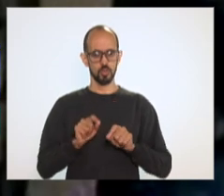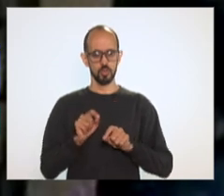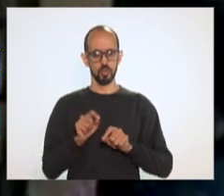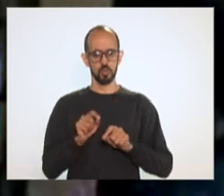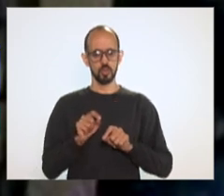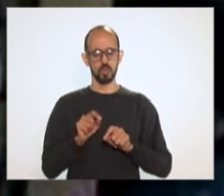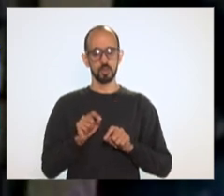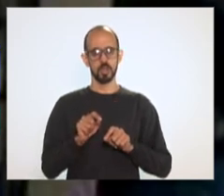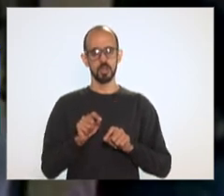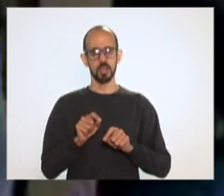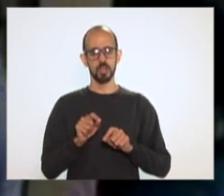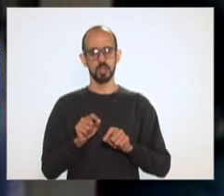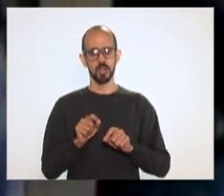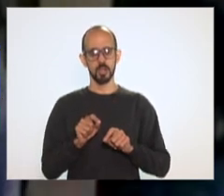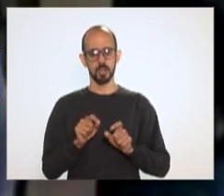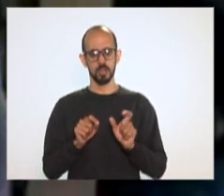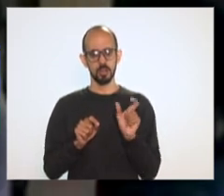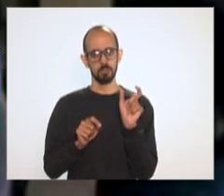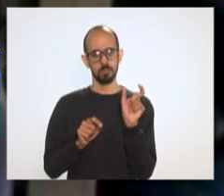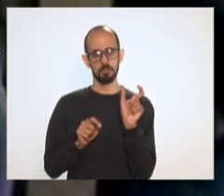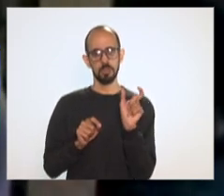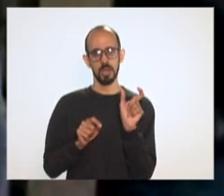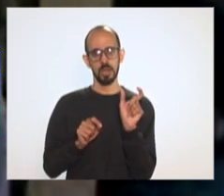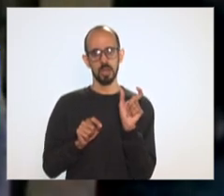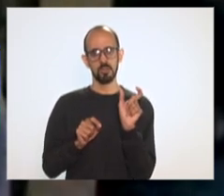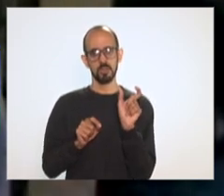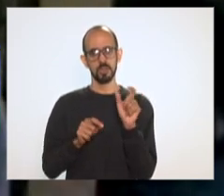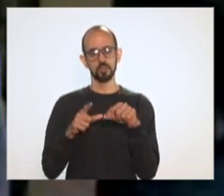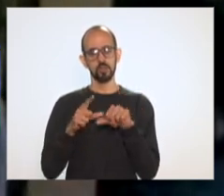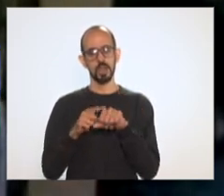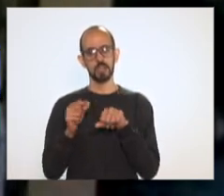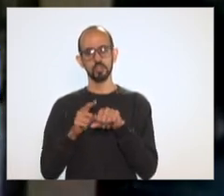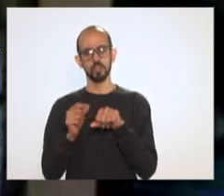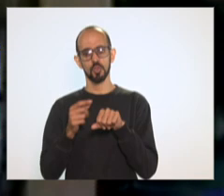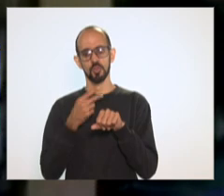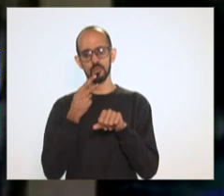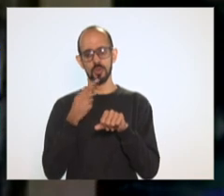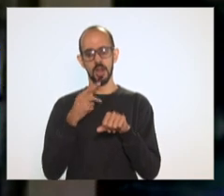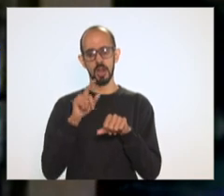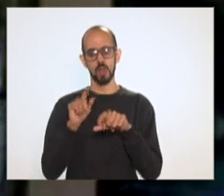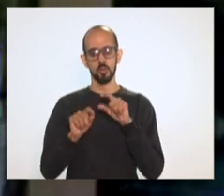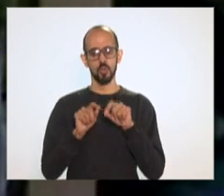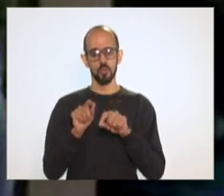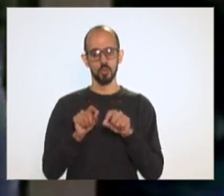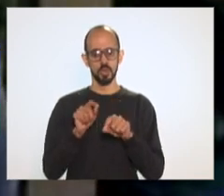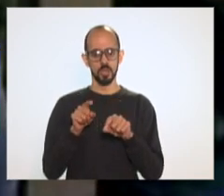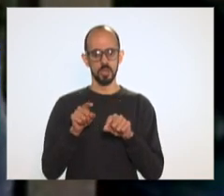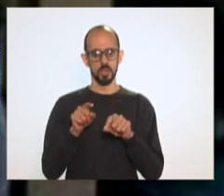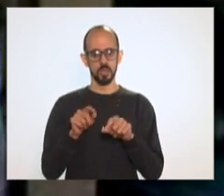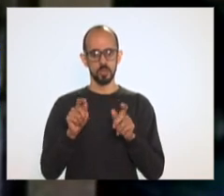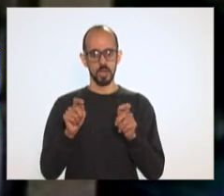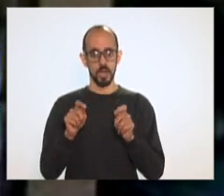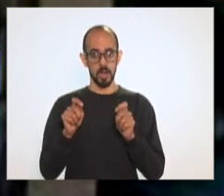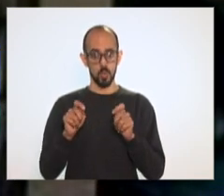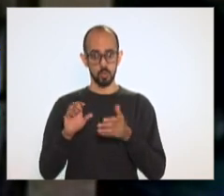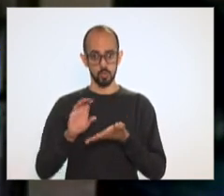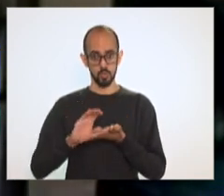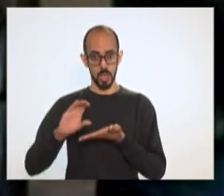item um de um artigo que diz que os recursos